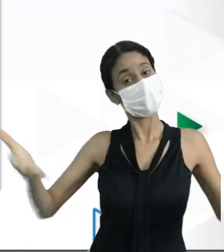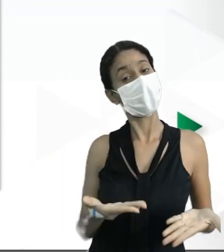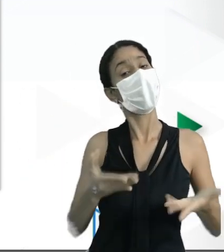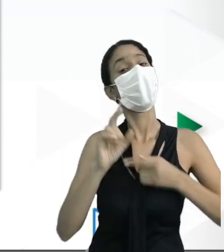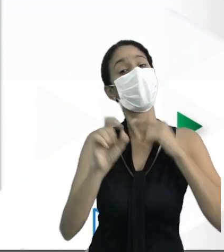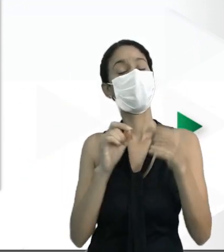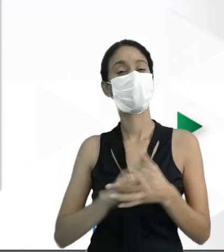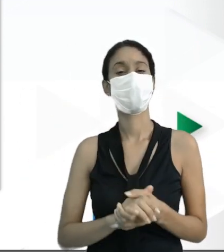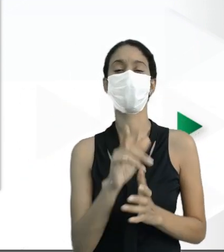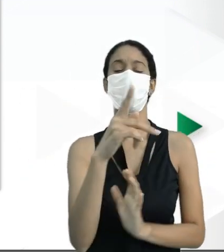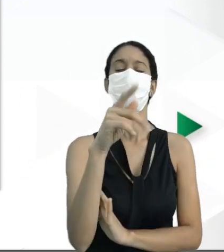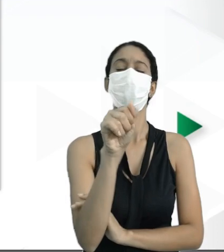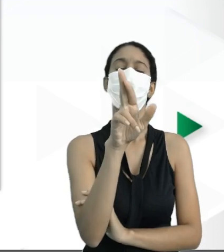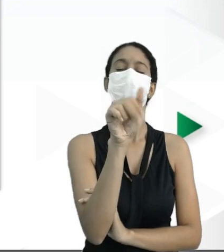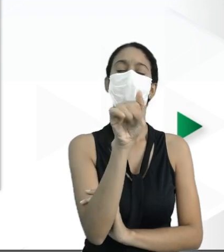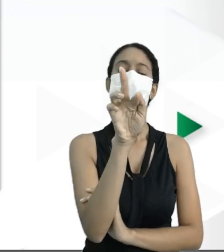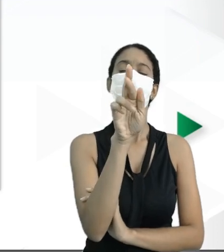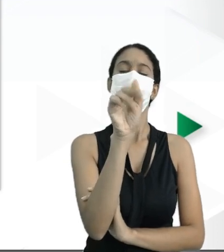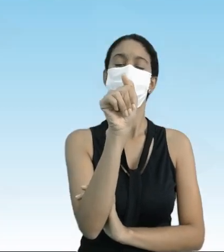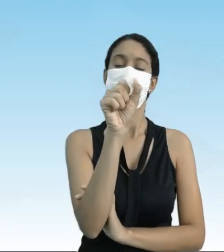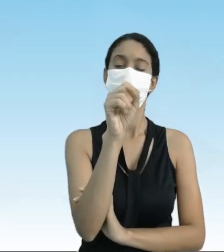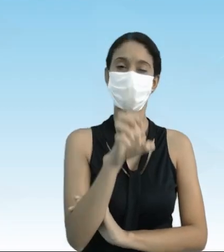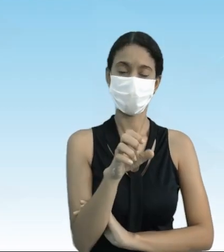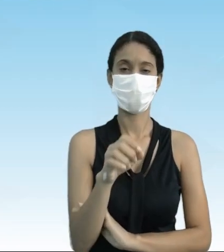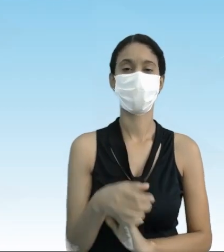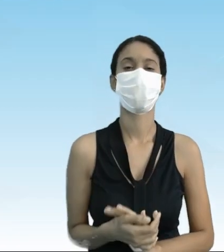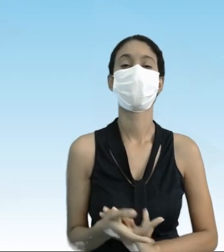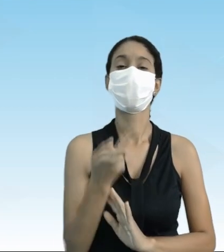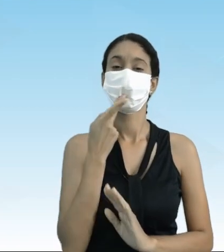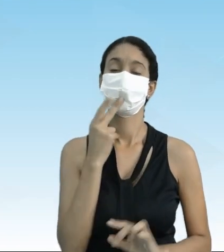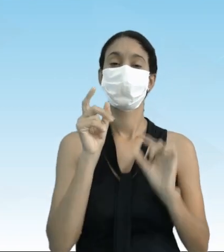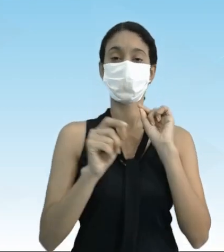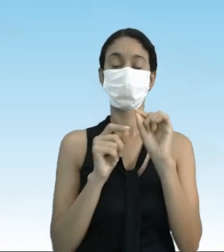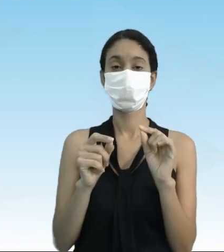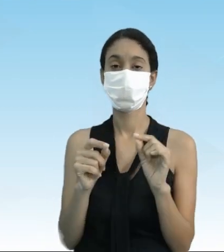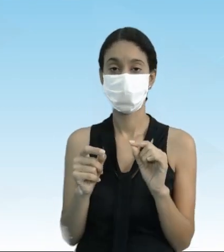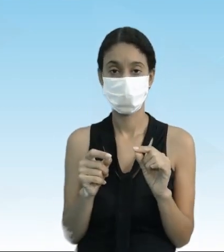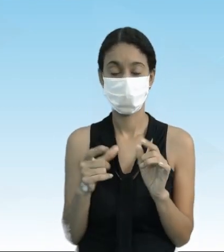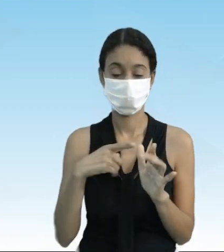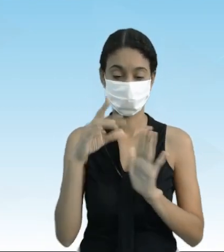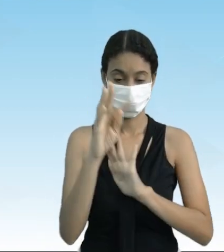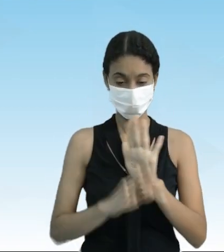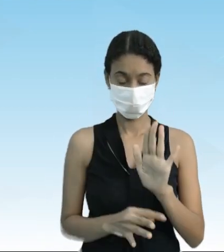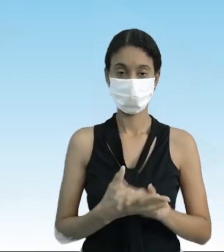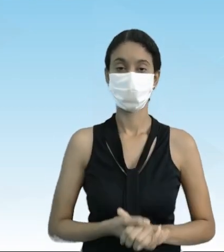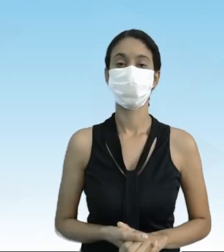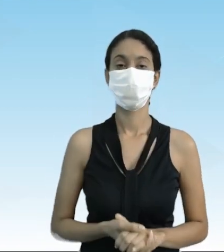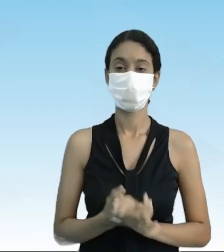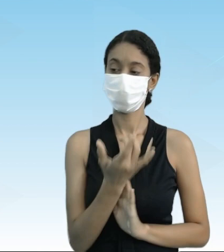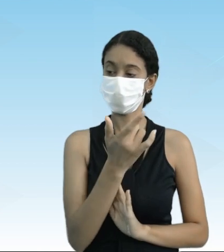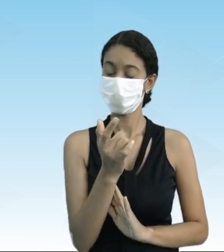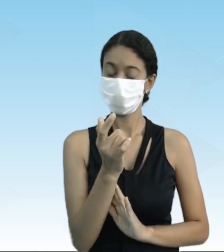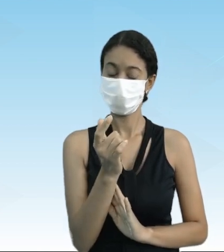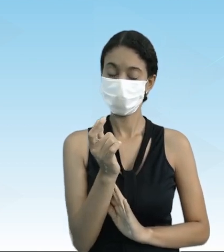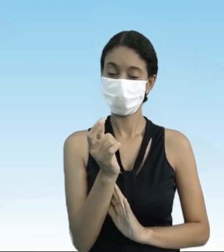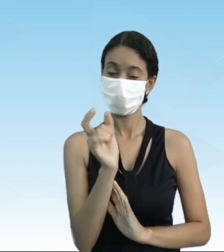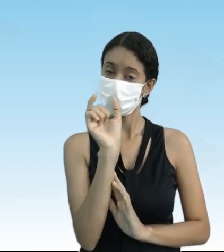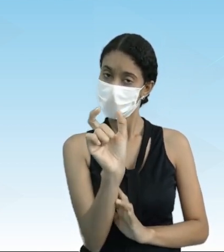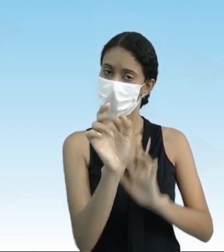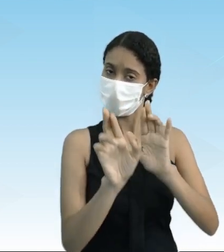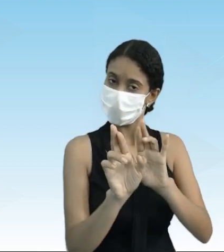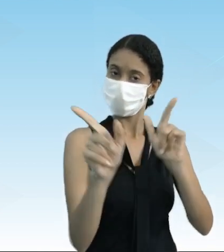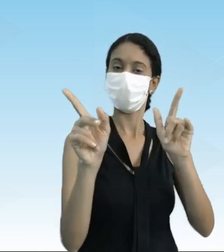uma paráfrase. Você iria falar o que está no texto com outras palavras.